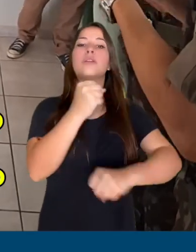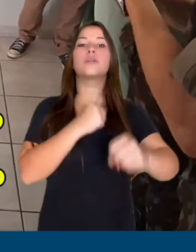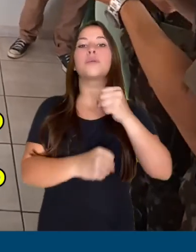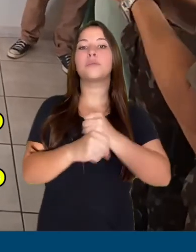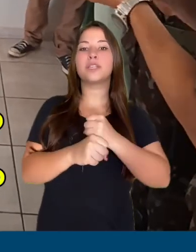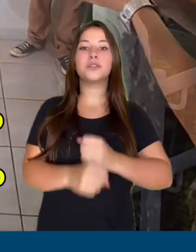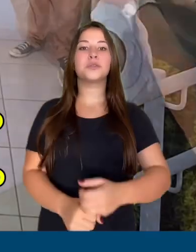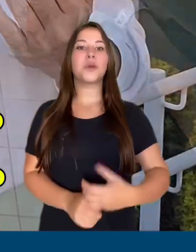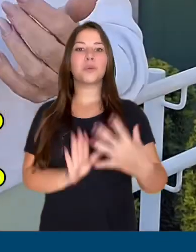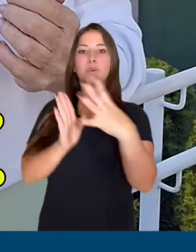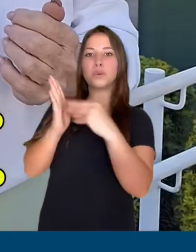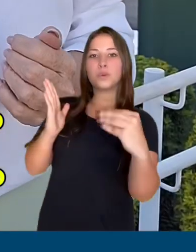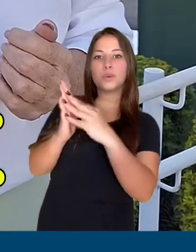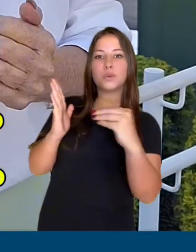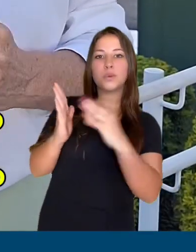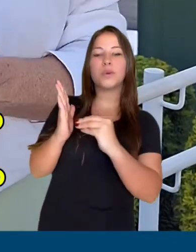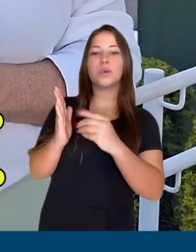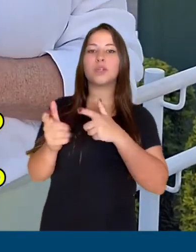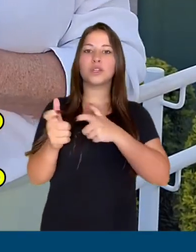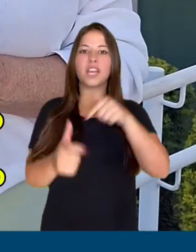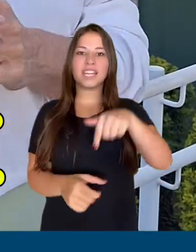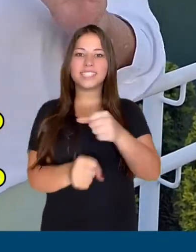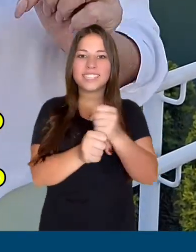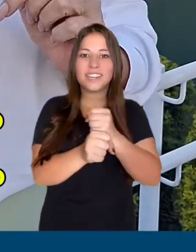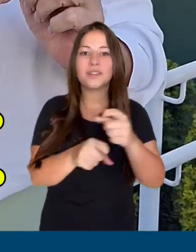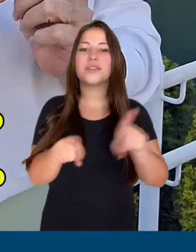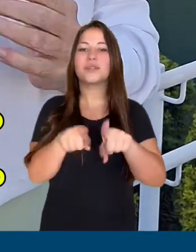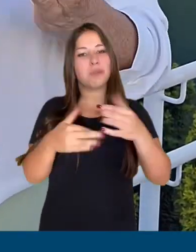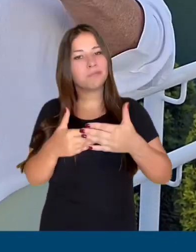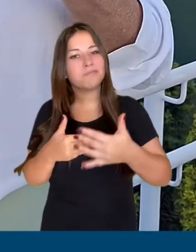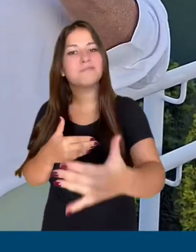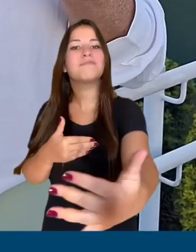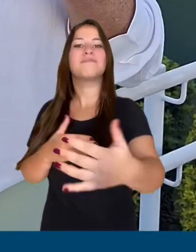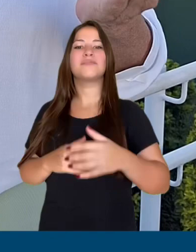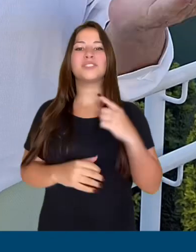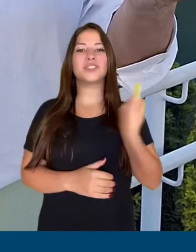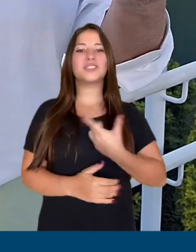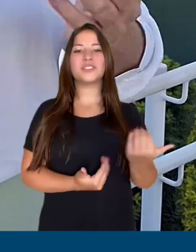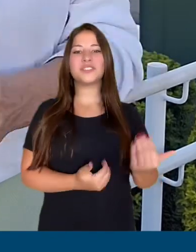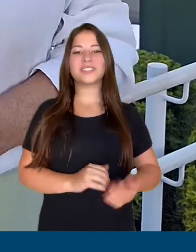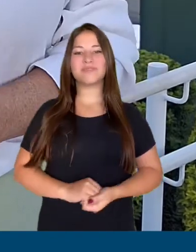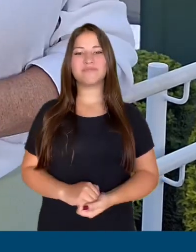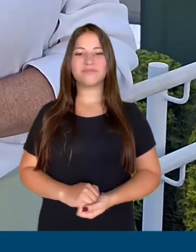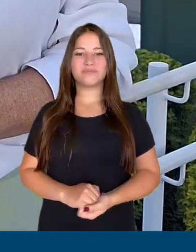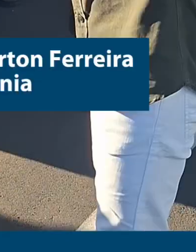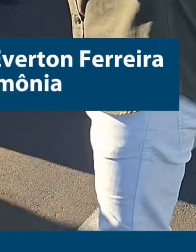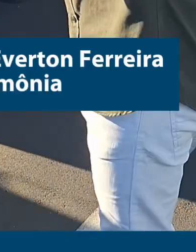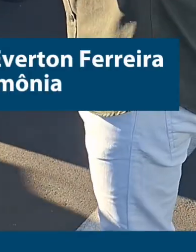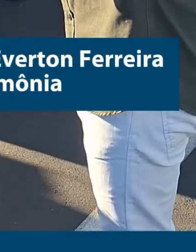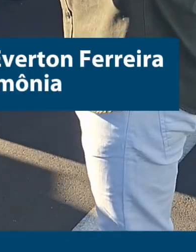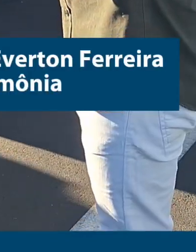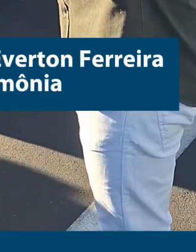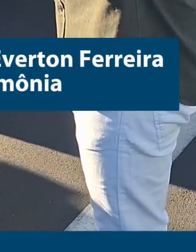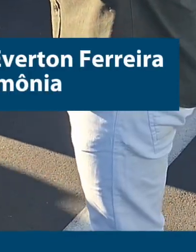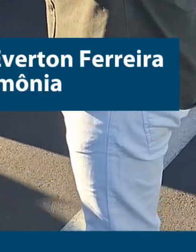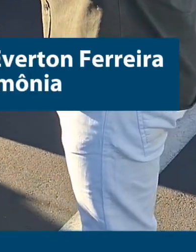passado, servindo de exemplo não só para os atiradores deste ano, como para todos os nossos jovens.